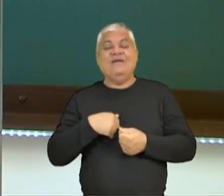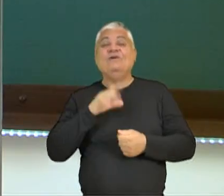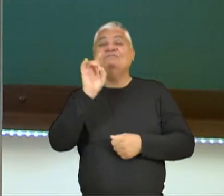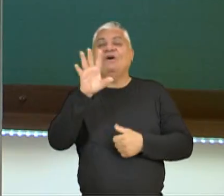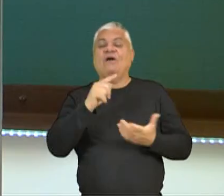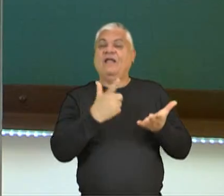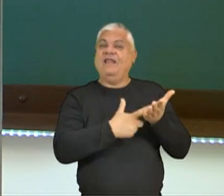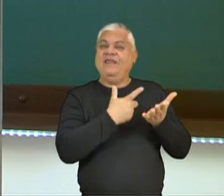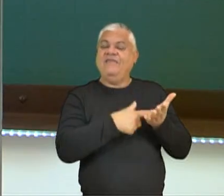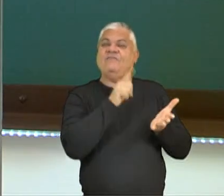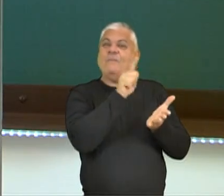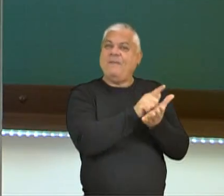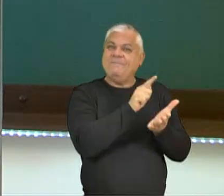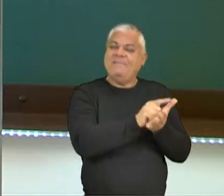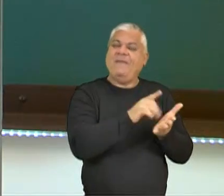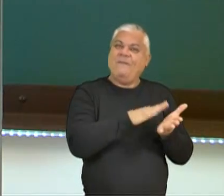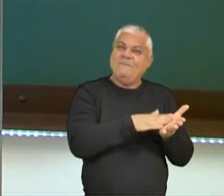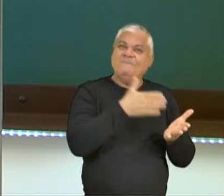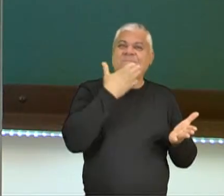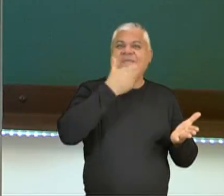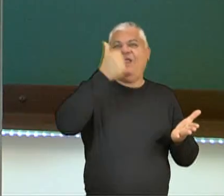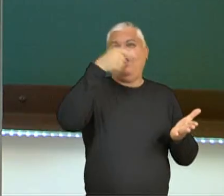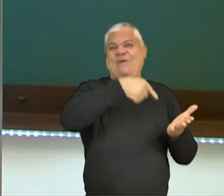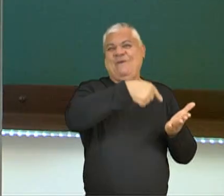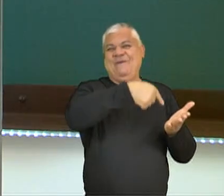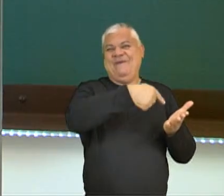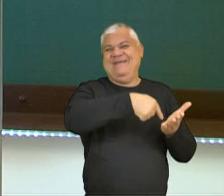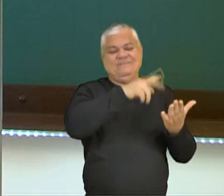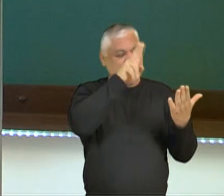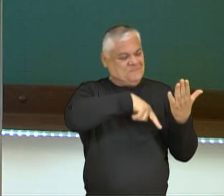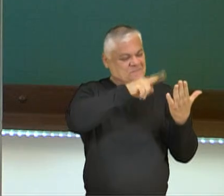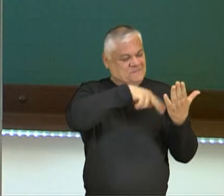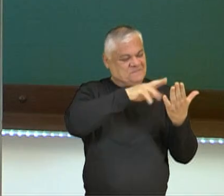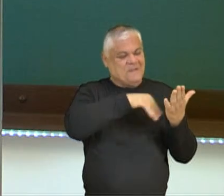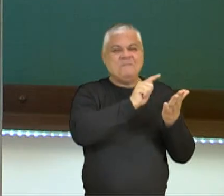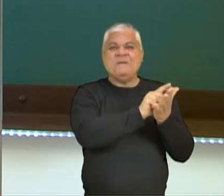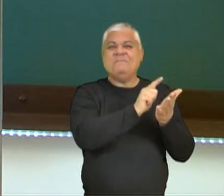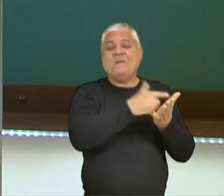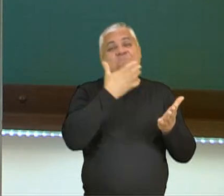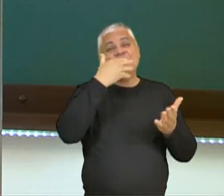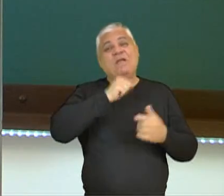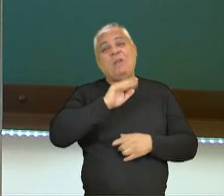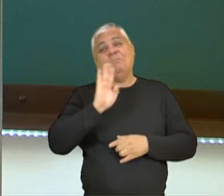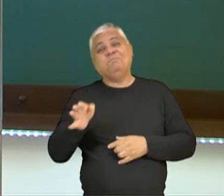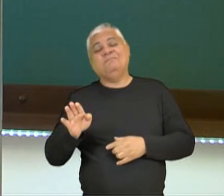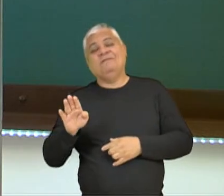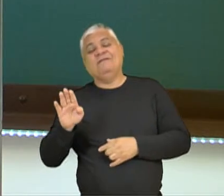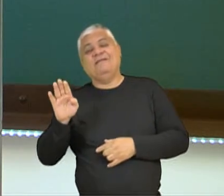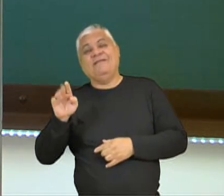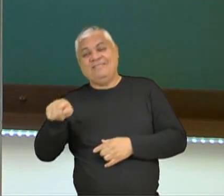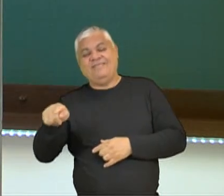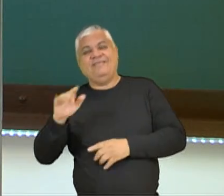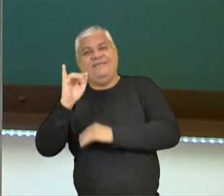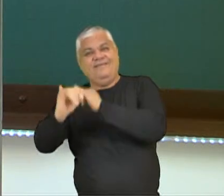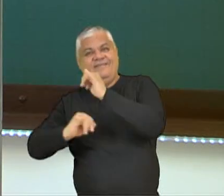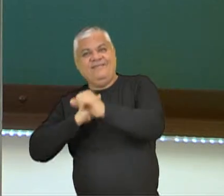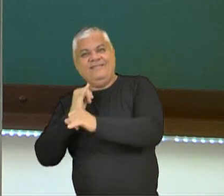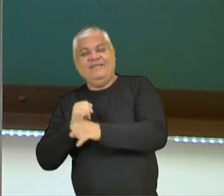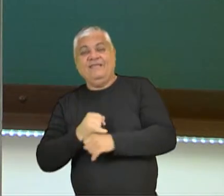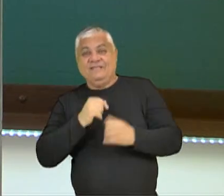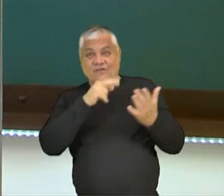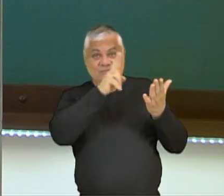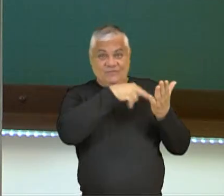os materiais impressos, que são tão efetivos quanto os livros virtuais, né? Com a possibilidade ainda ainda de, no